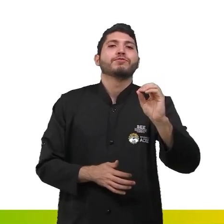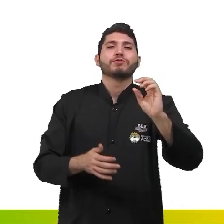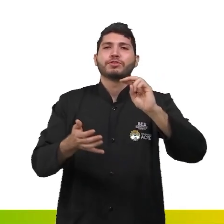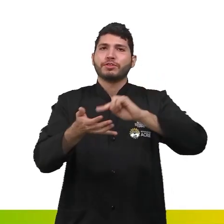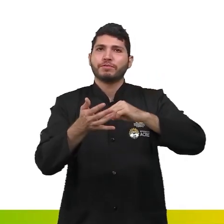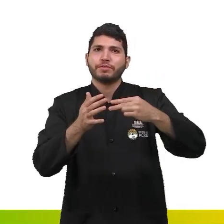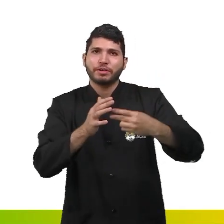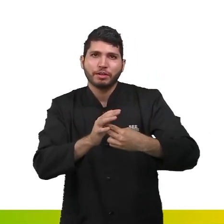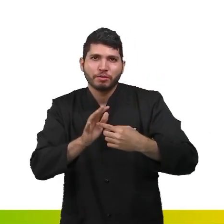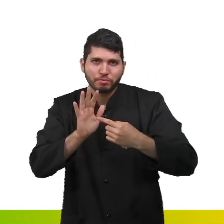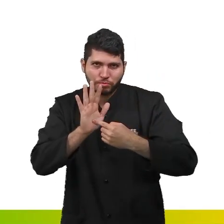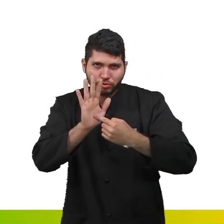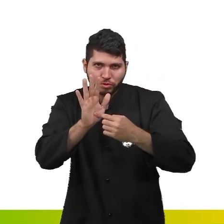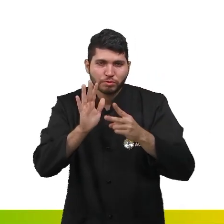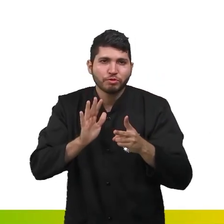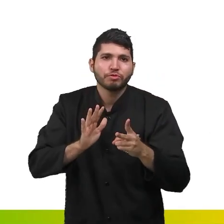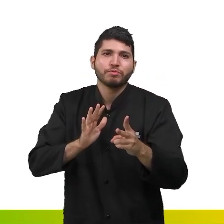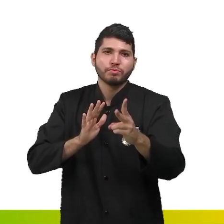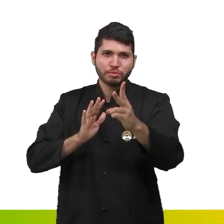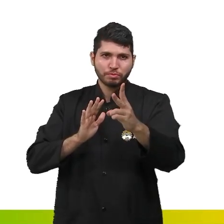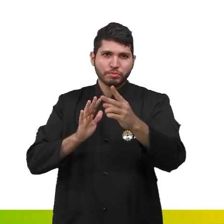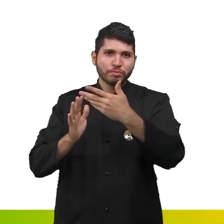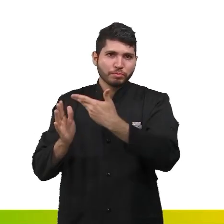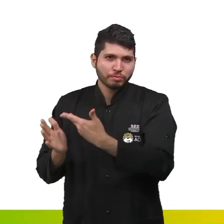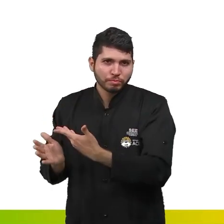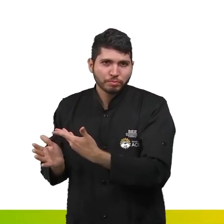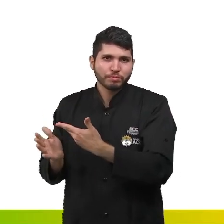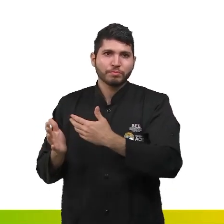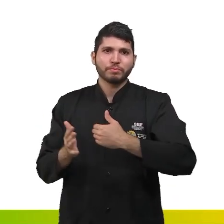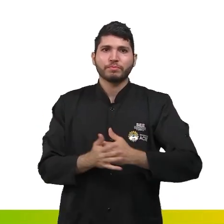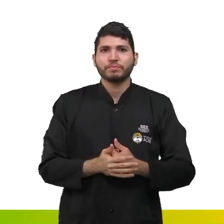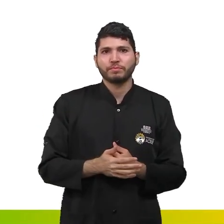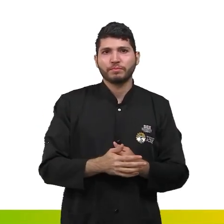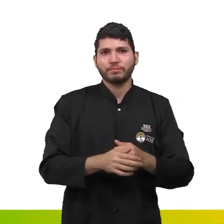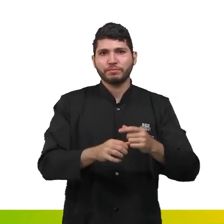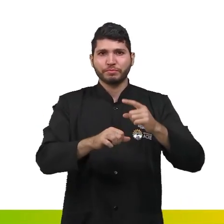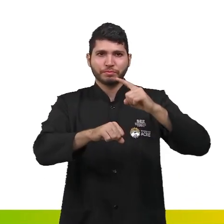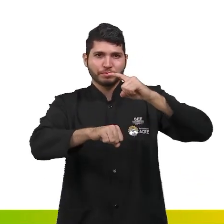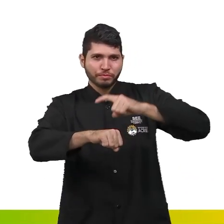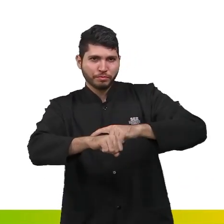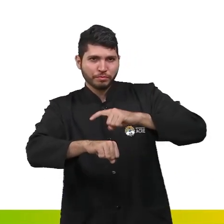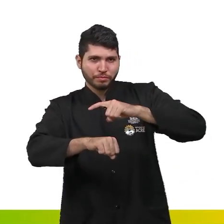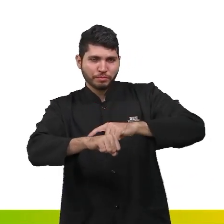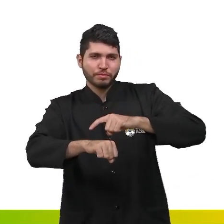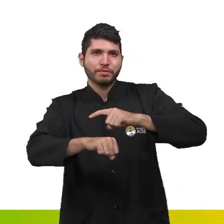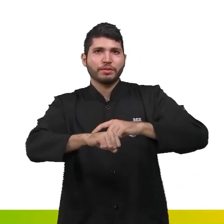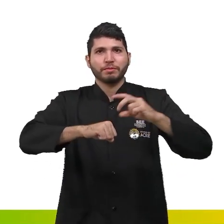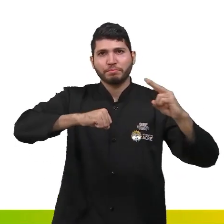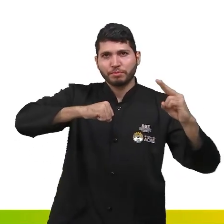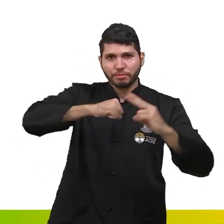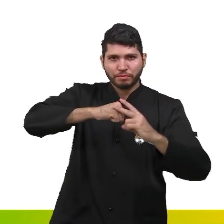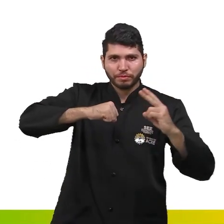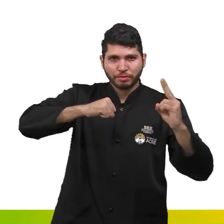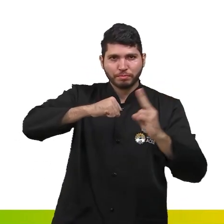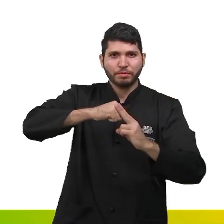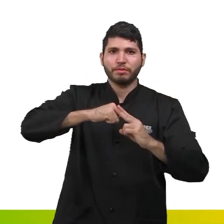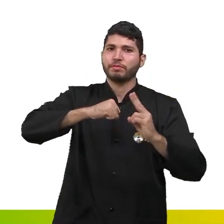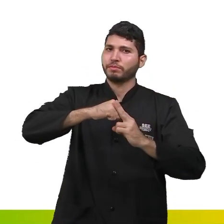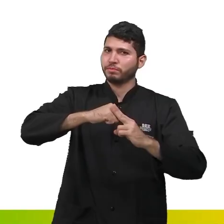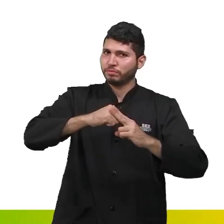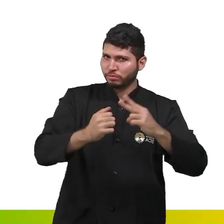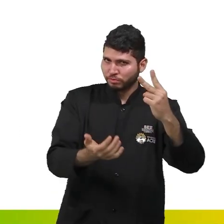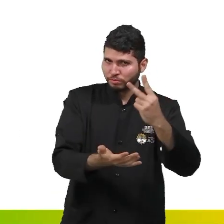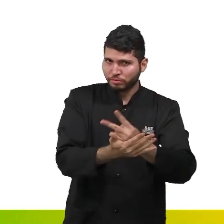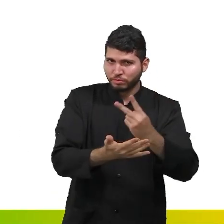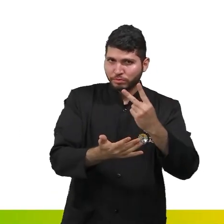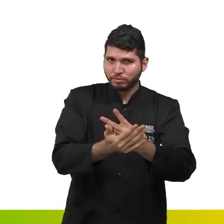Então, pretérito imperfeito indicativo é no tempo. Como eu disse, que tempo, galera? O